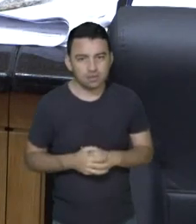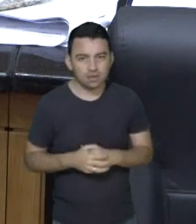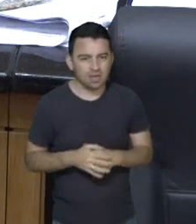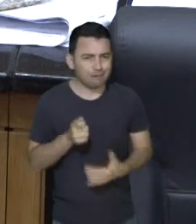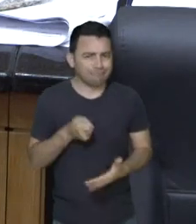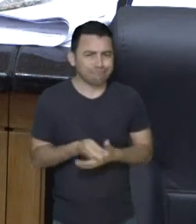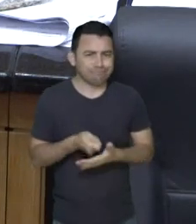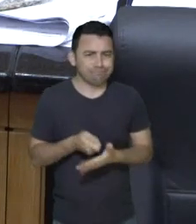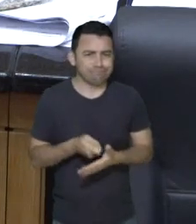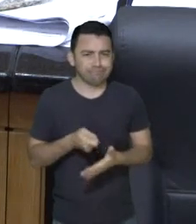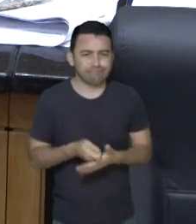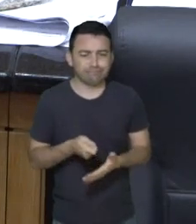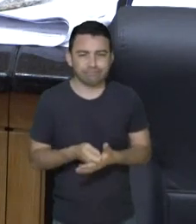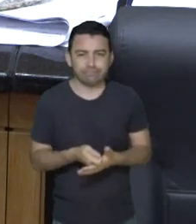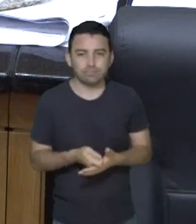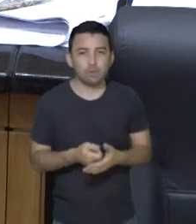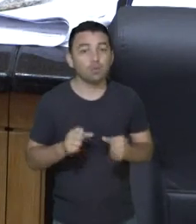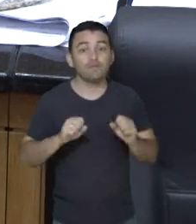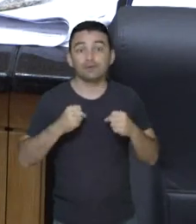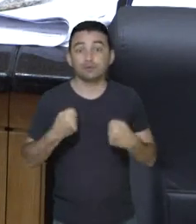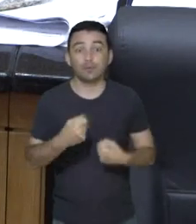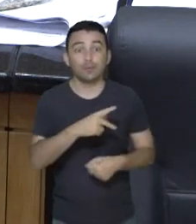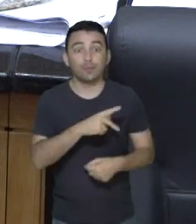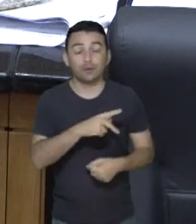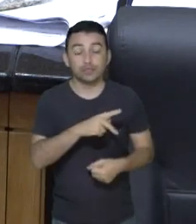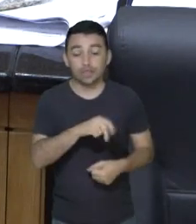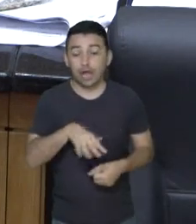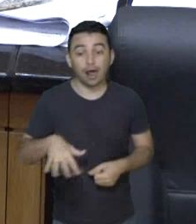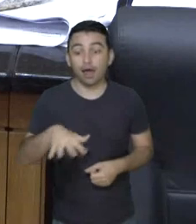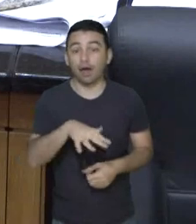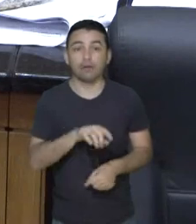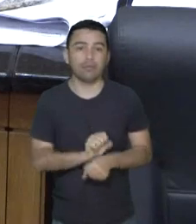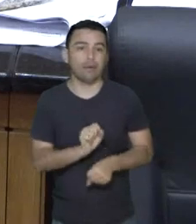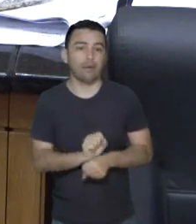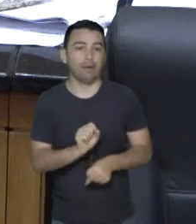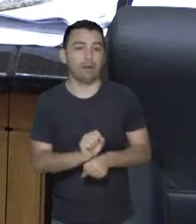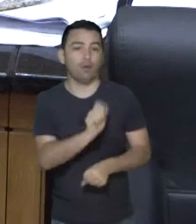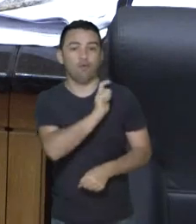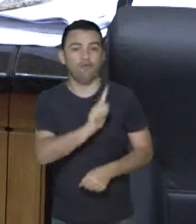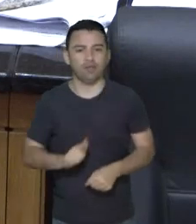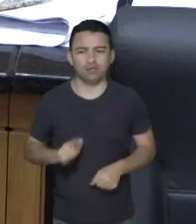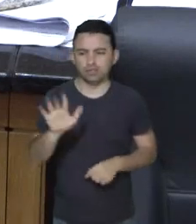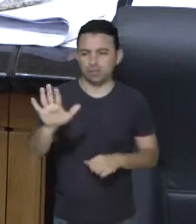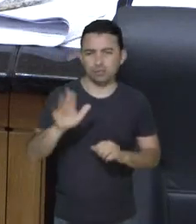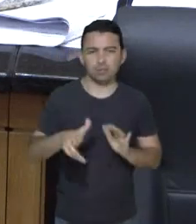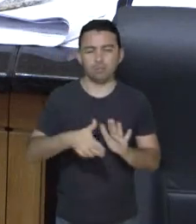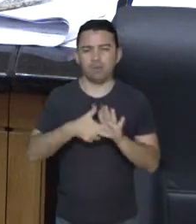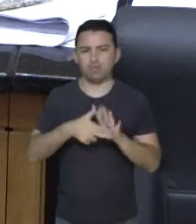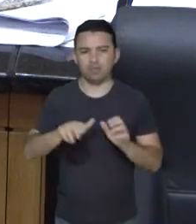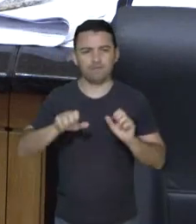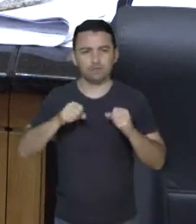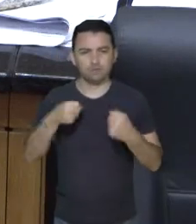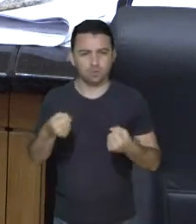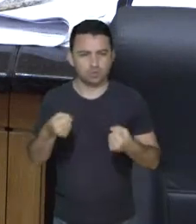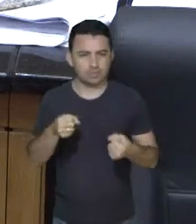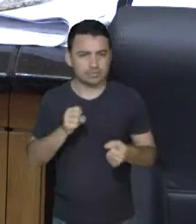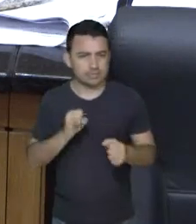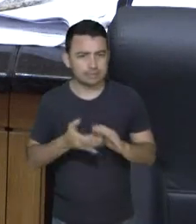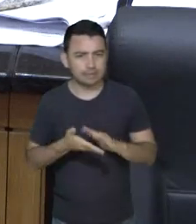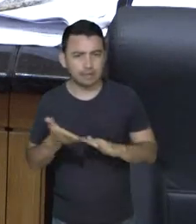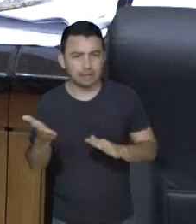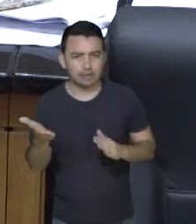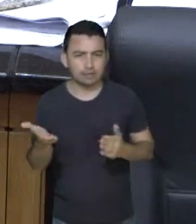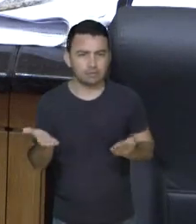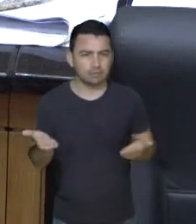arbitrário o defensor geral ficar aguardando que o governador nomeie um defensor quando ele pede demissão ou sai, ou